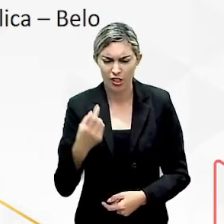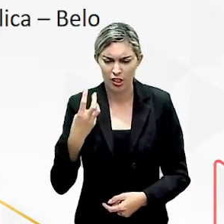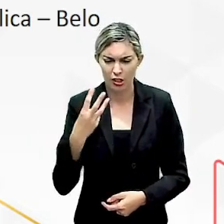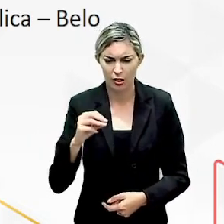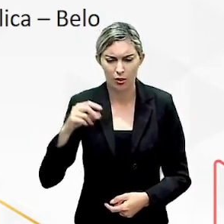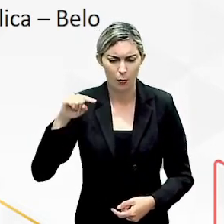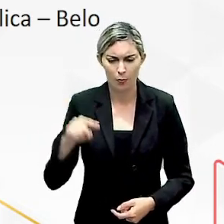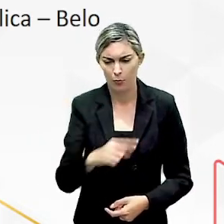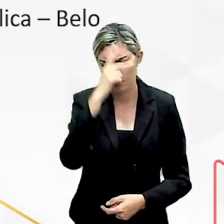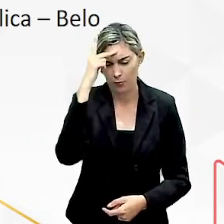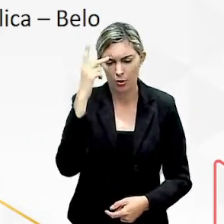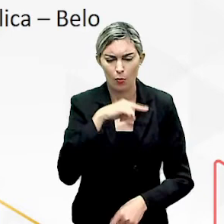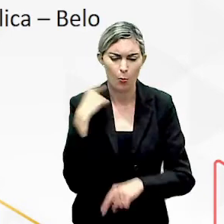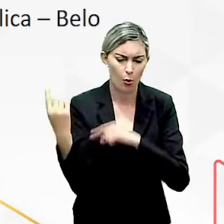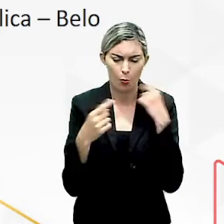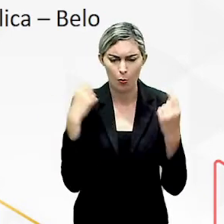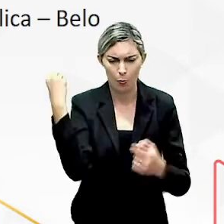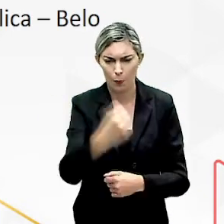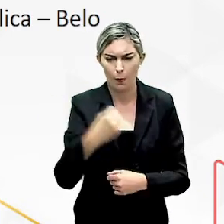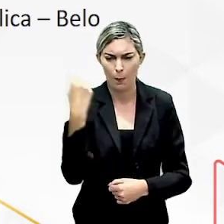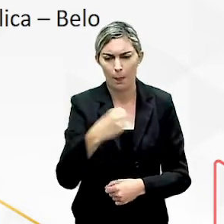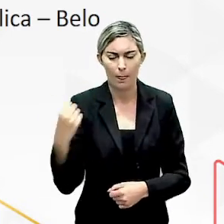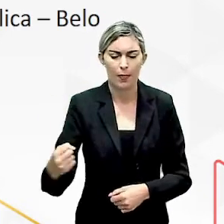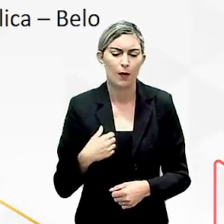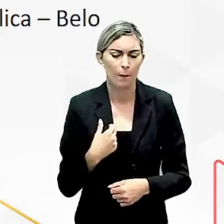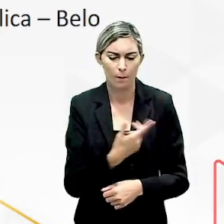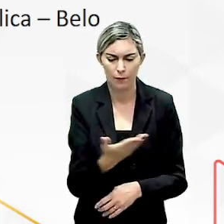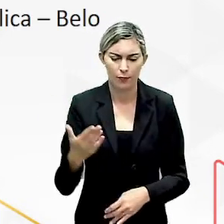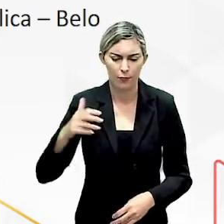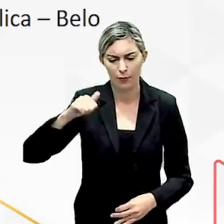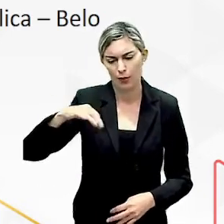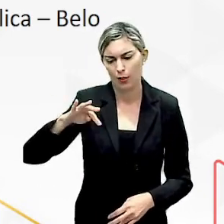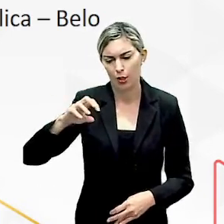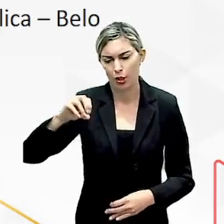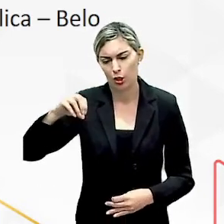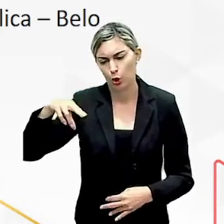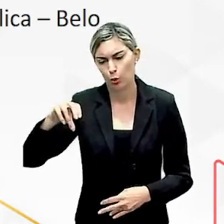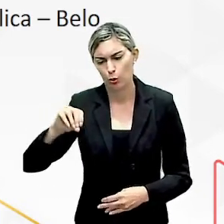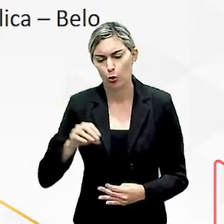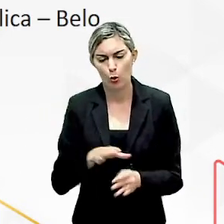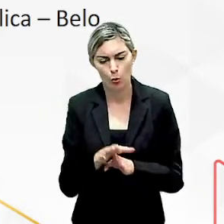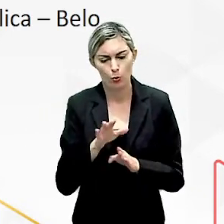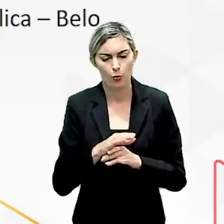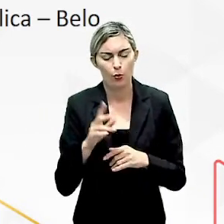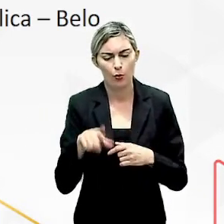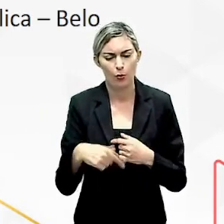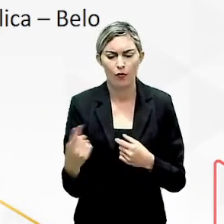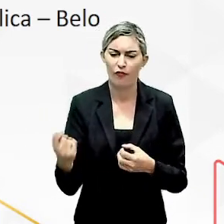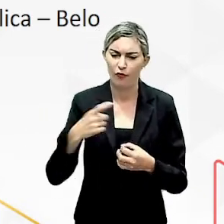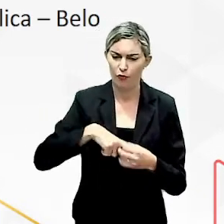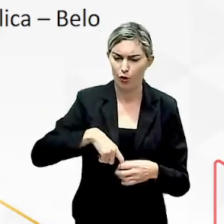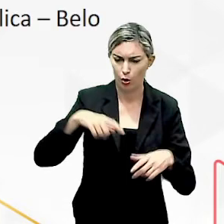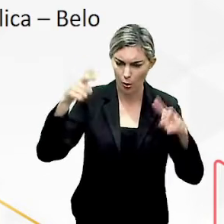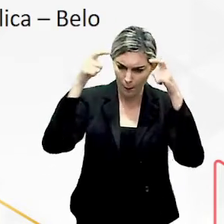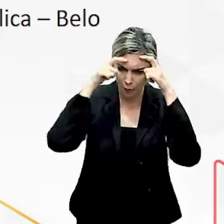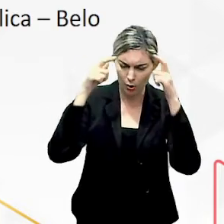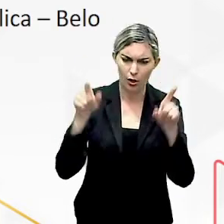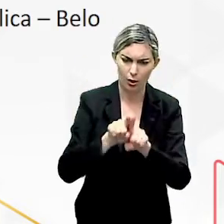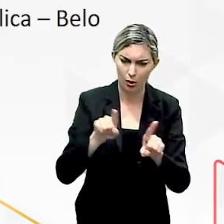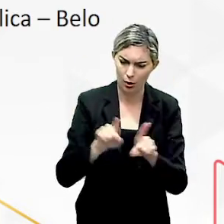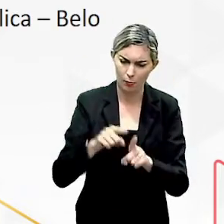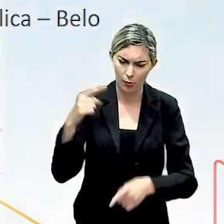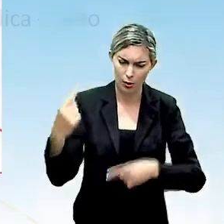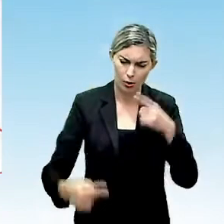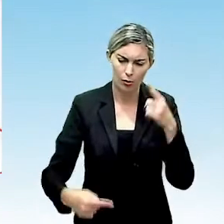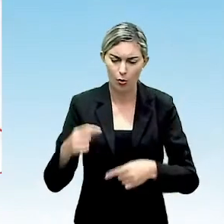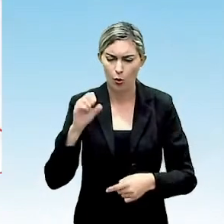serão mortas, e terá como líder o Antônio Conselheiro. Esse conflito que queria o retorno da monarquia também, né?